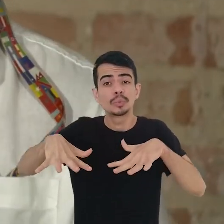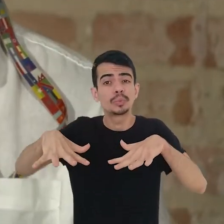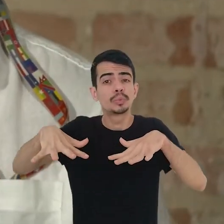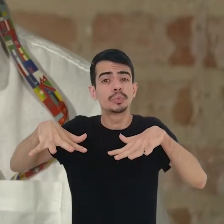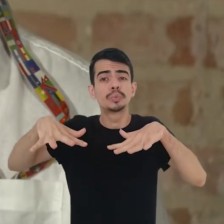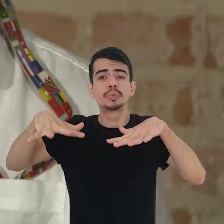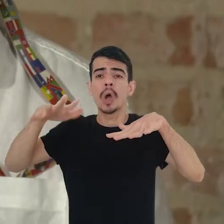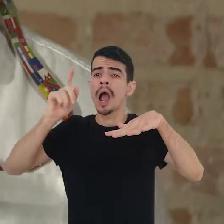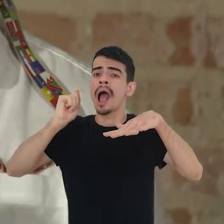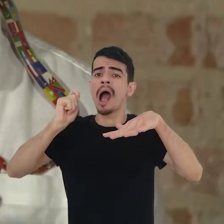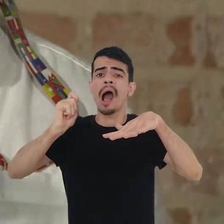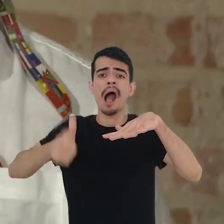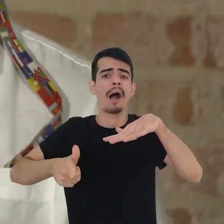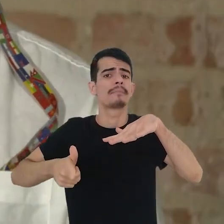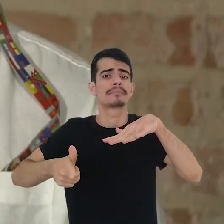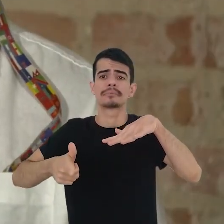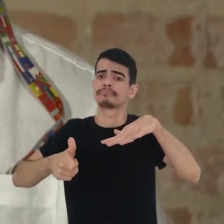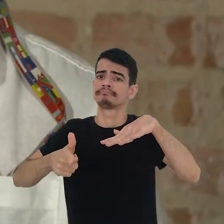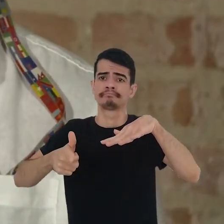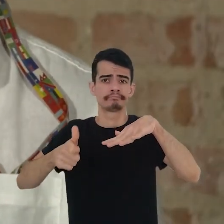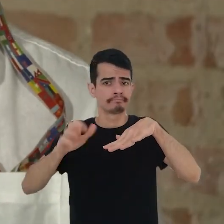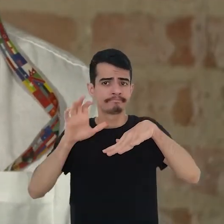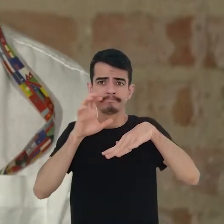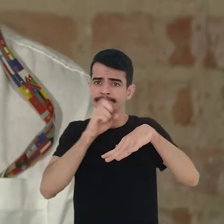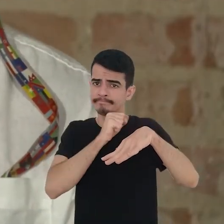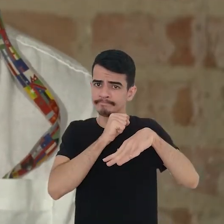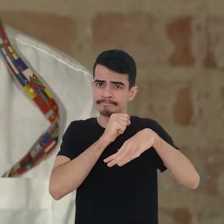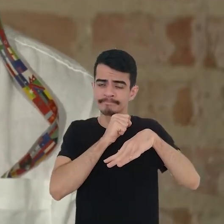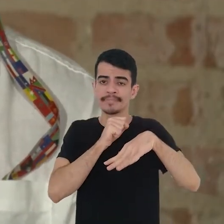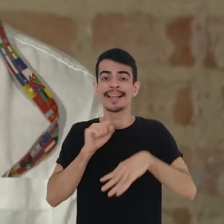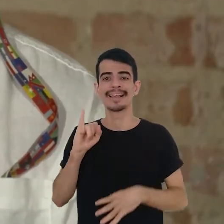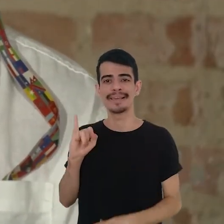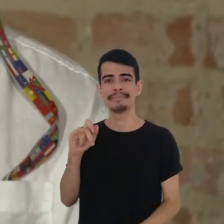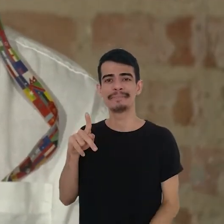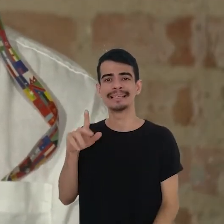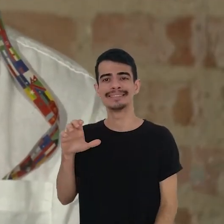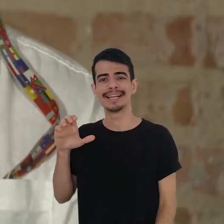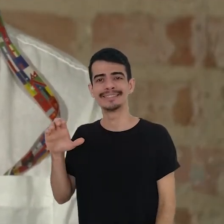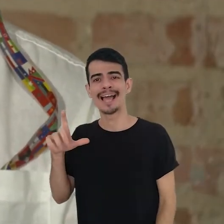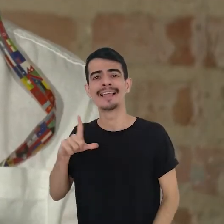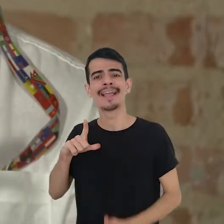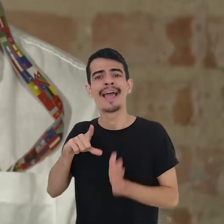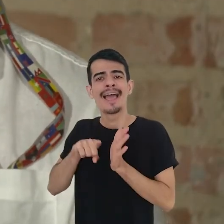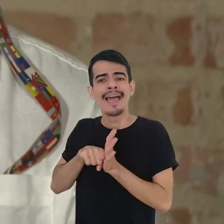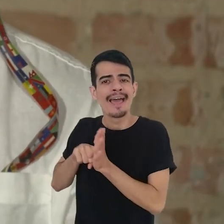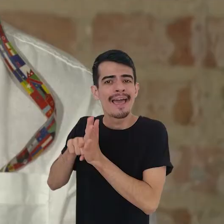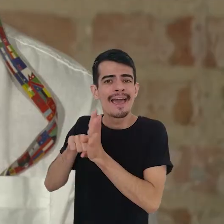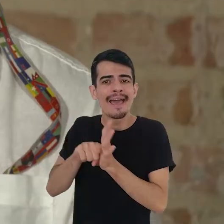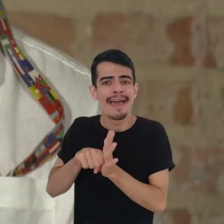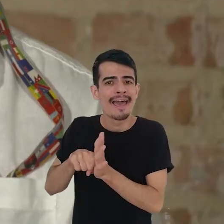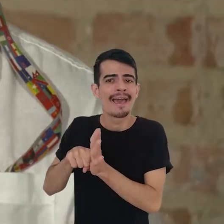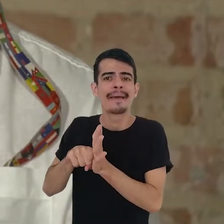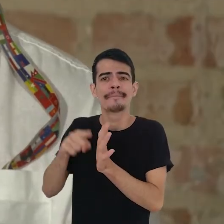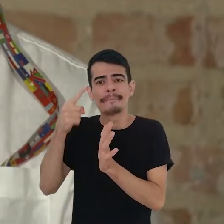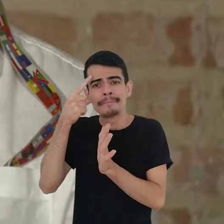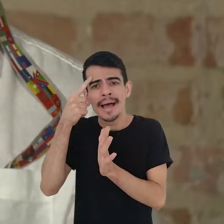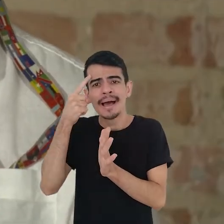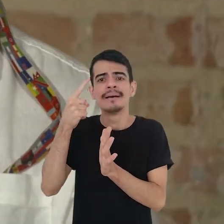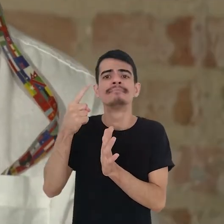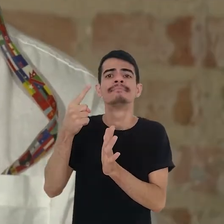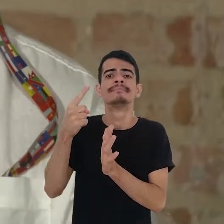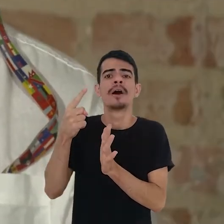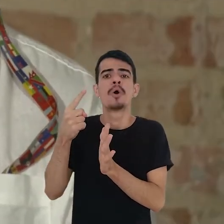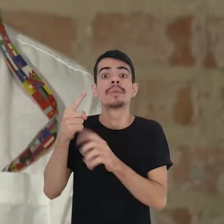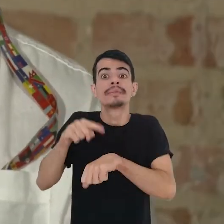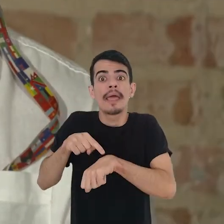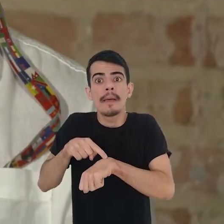muito maior do que as projeções realizadas pelo IPCC. O grande exemplo disso é uma geleira